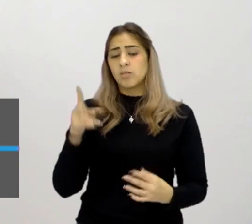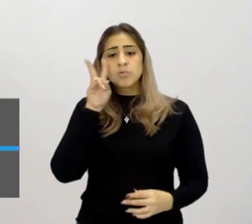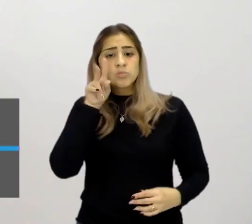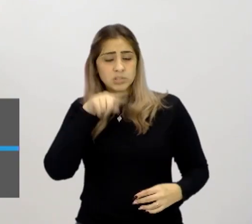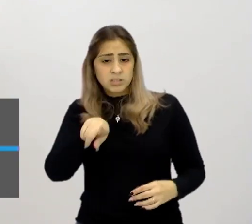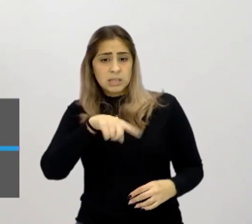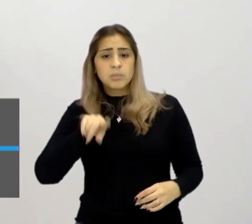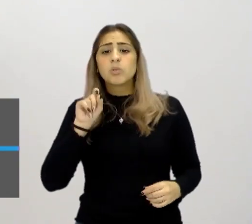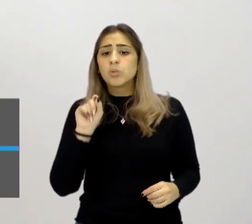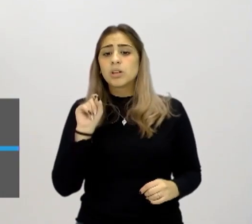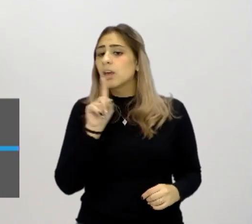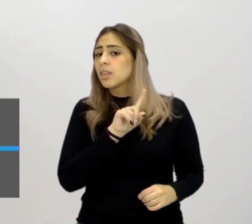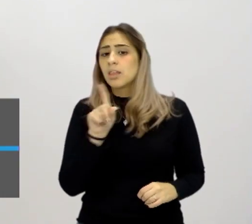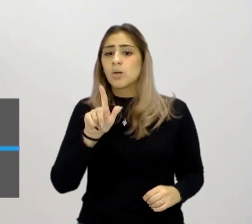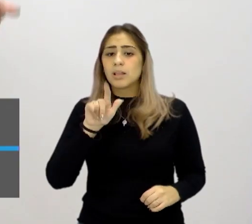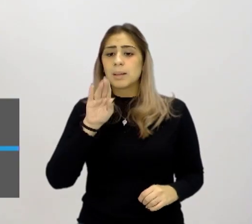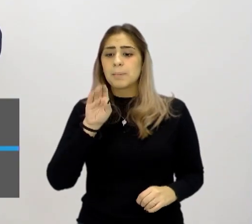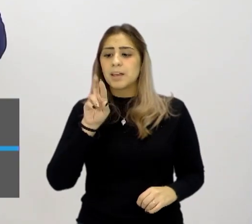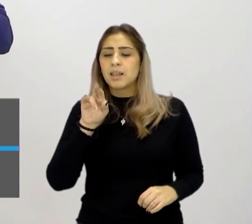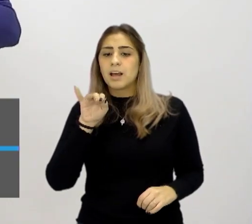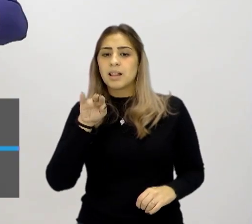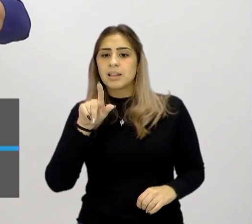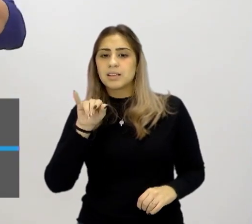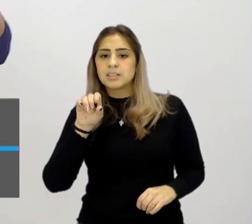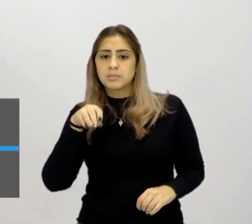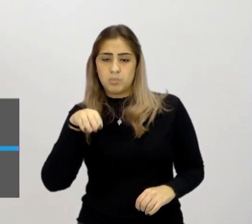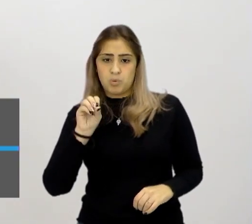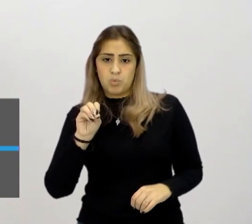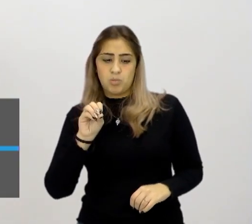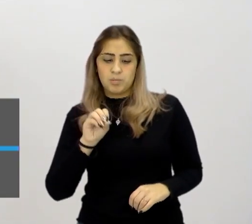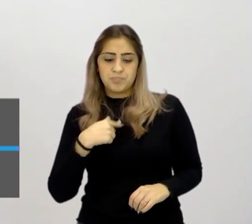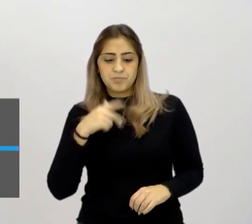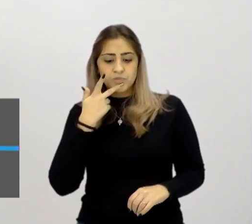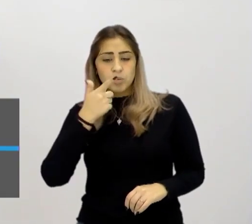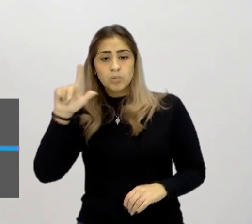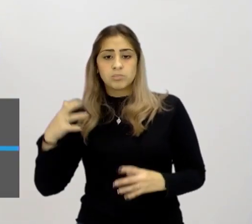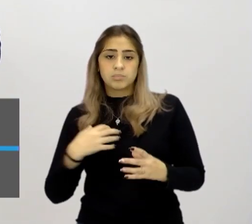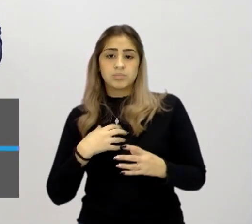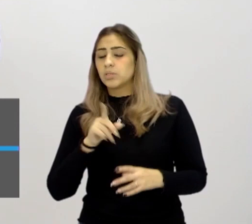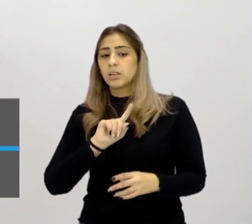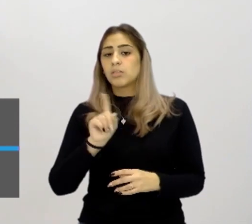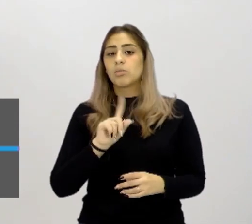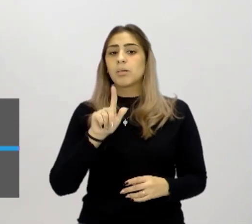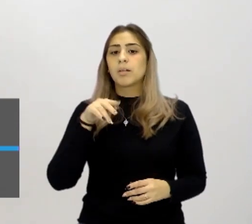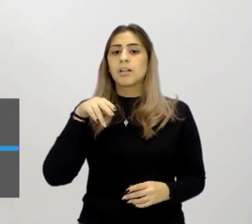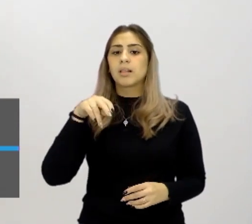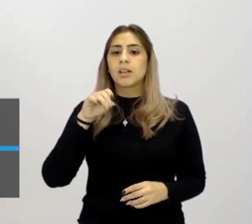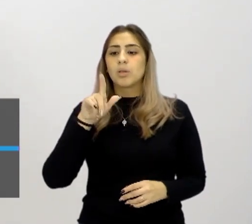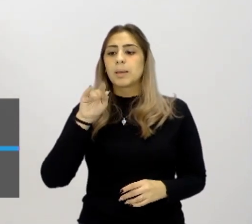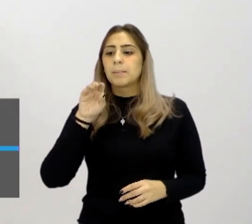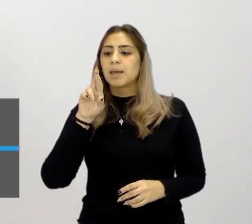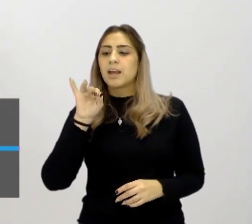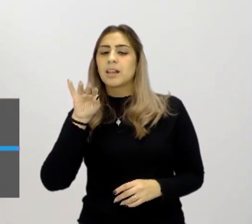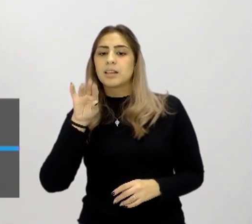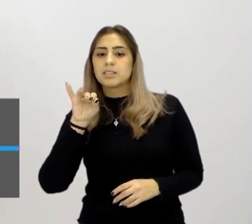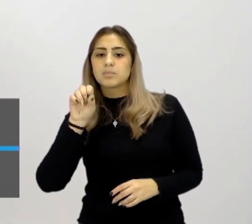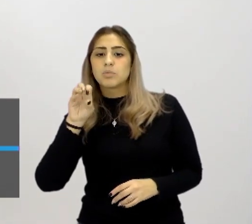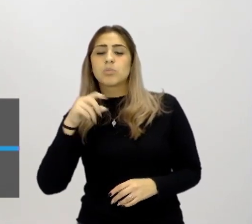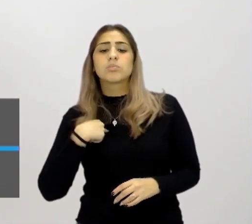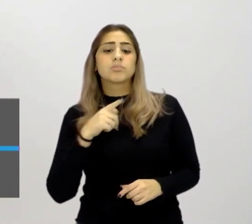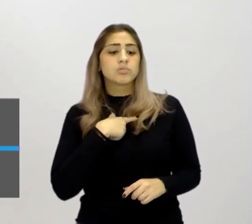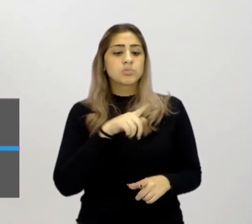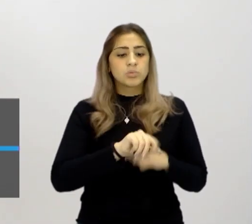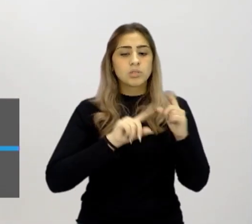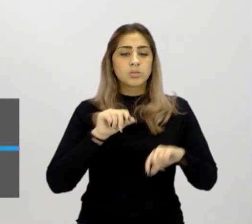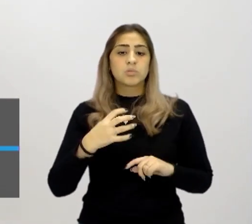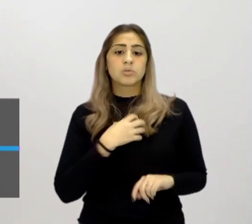o que é o neoliberalismo? A gente já falou em outras situações o que é o neoliberalismo. Mas assim, se eu for escolher uma forma